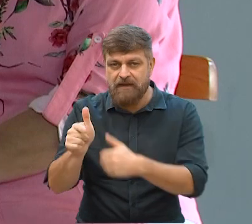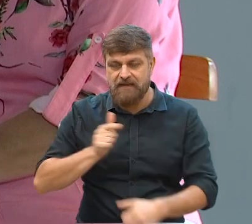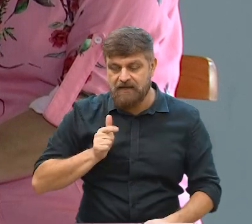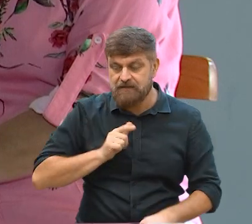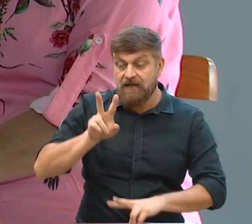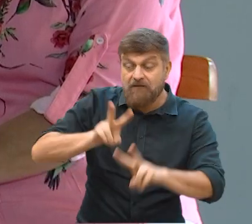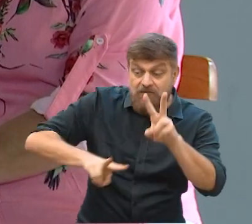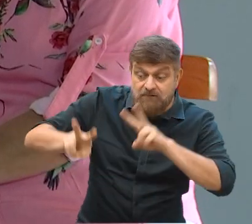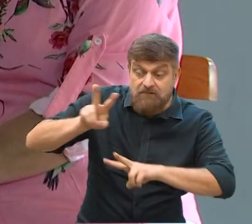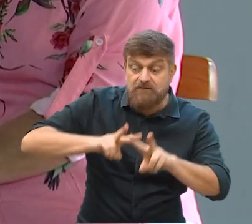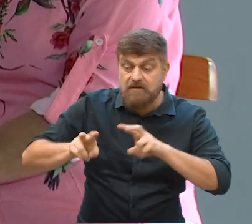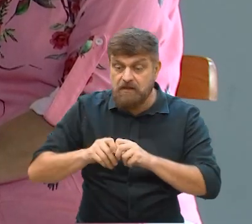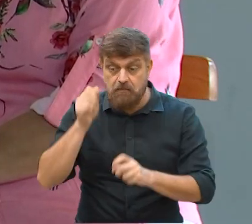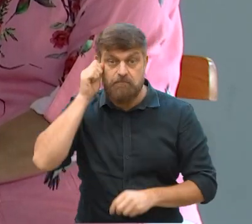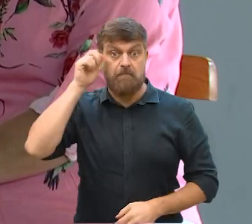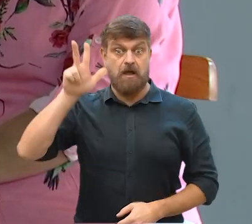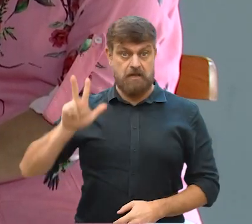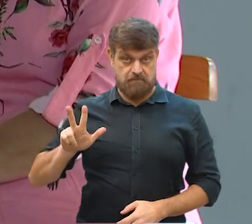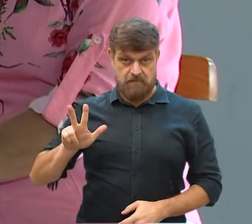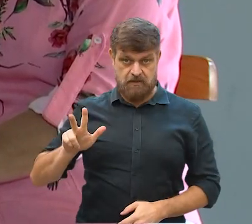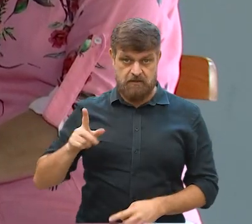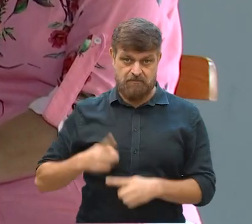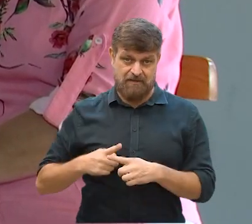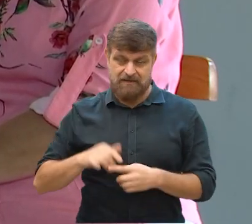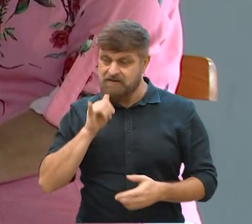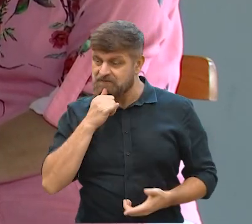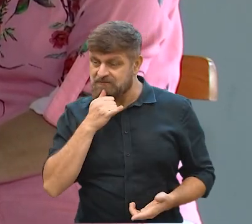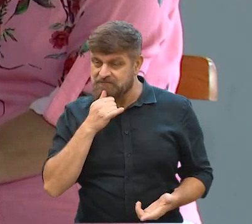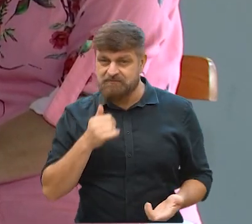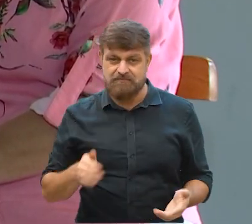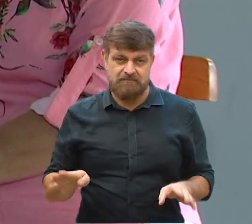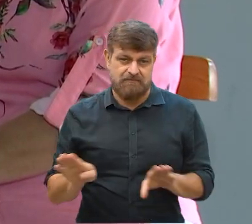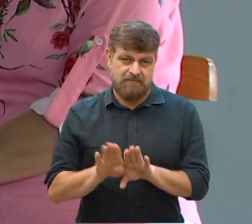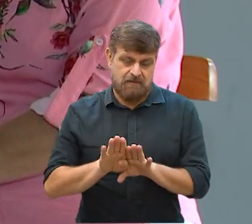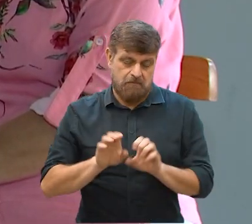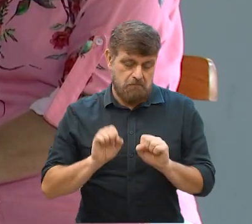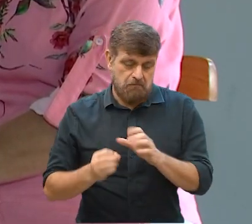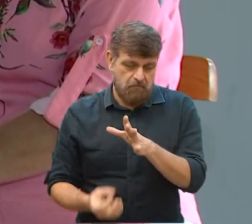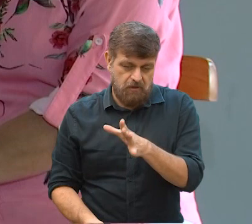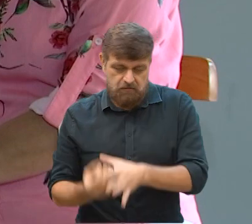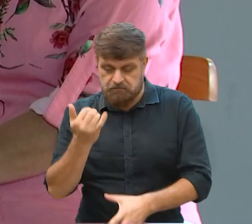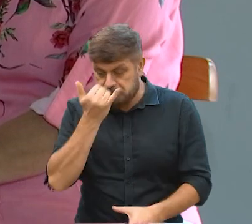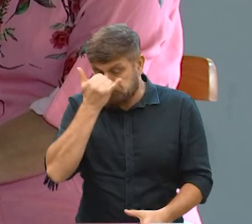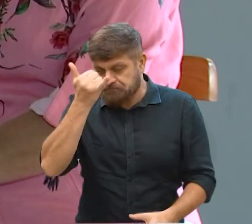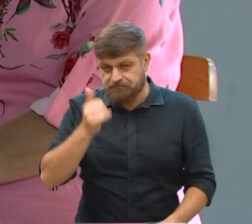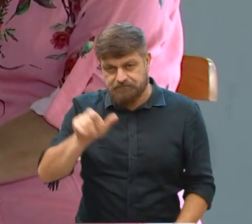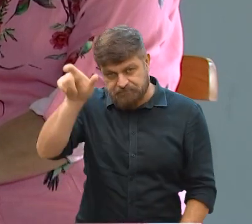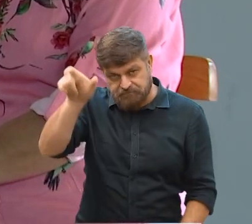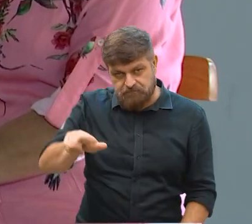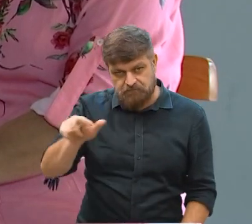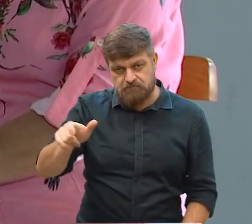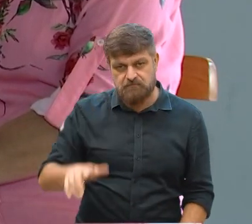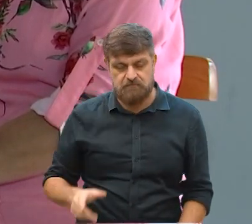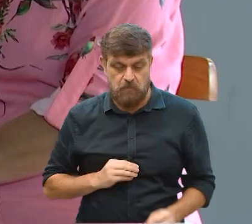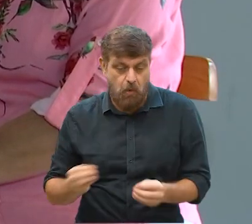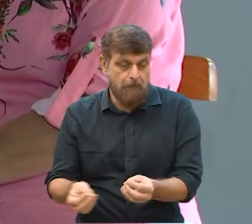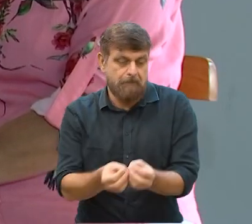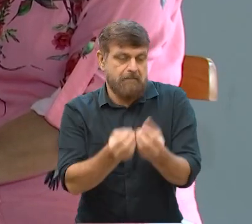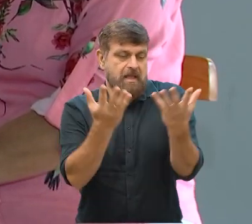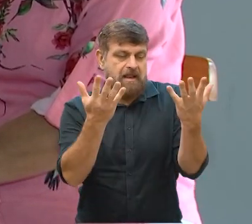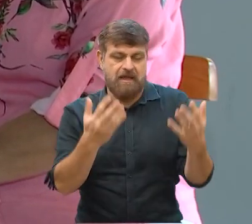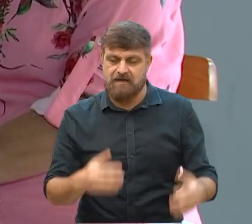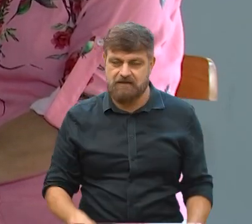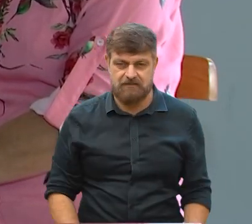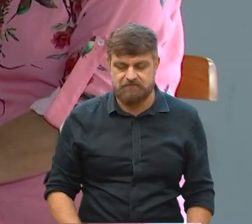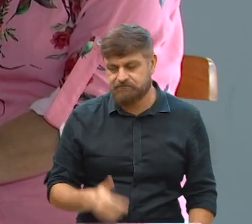sofrer uma vigilância mais ativa, mas infelizmente também não há nada que impeça e que seja alguma coisa milagrosa mesmo